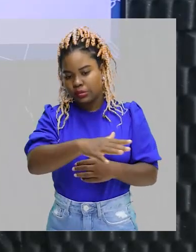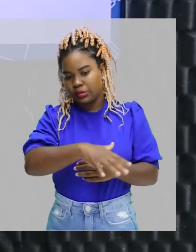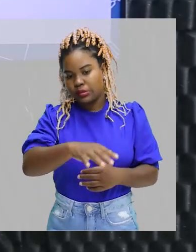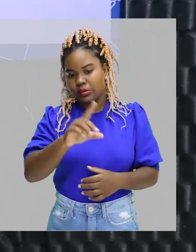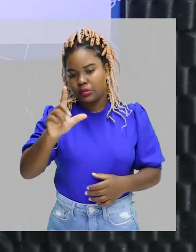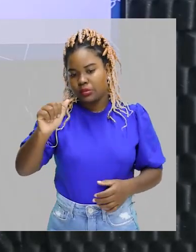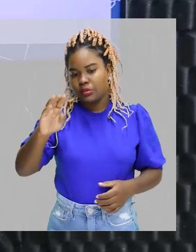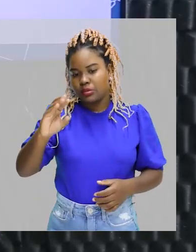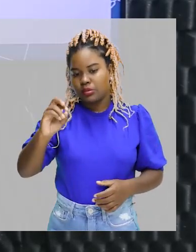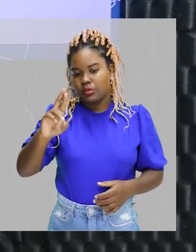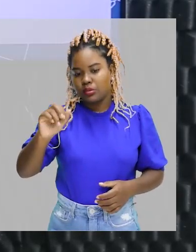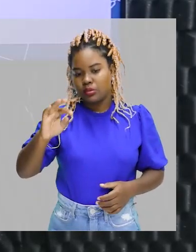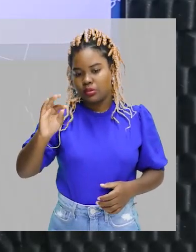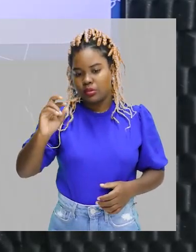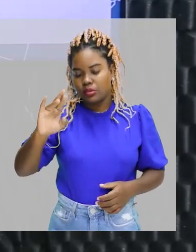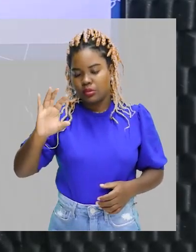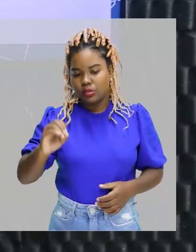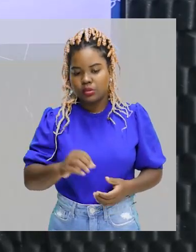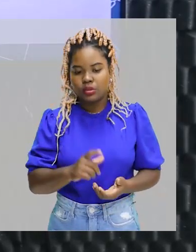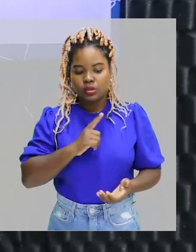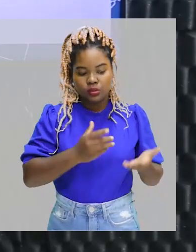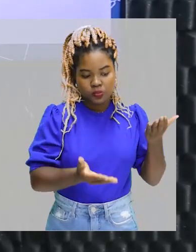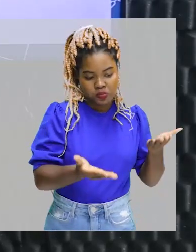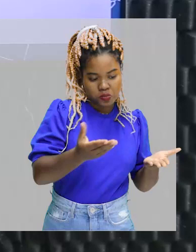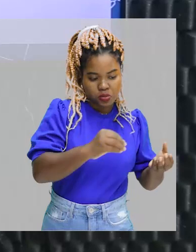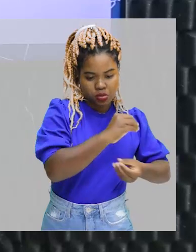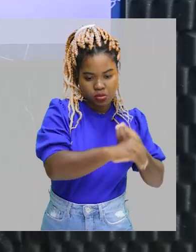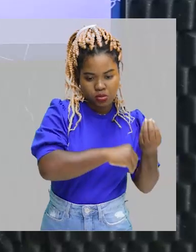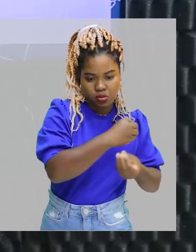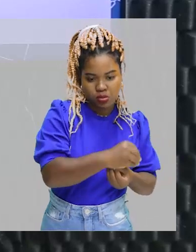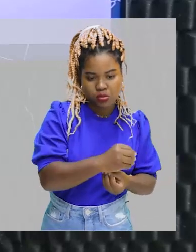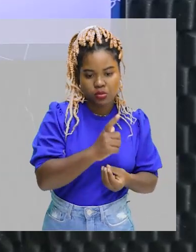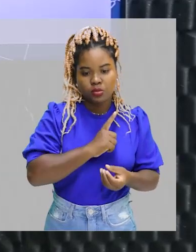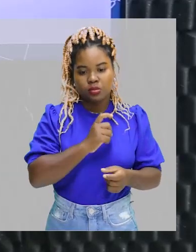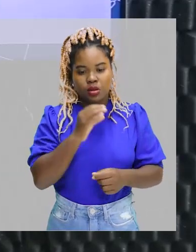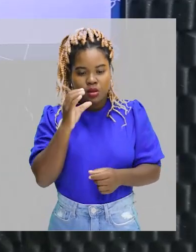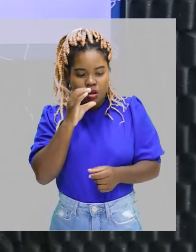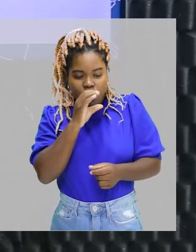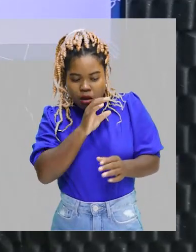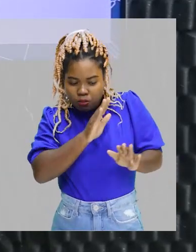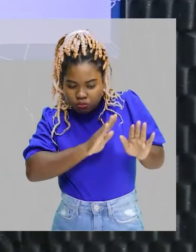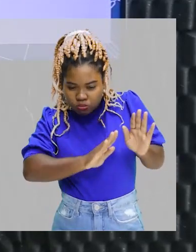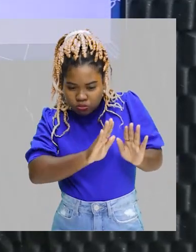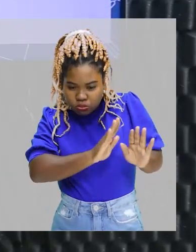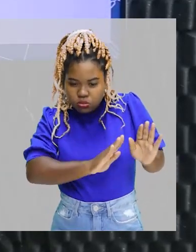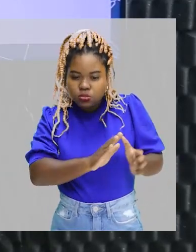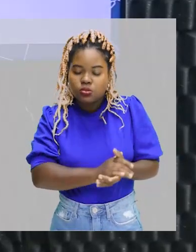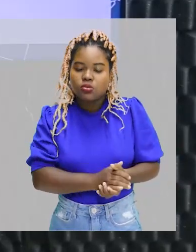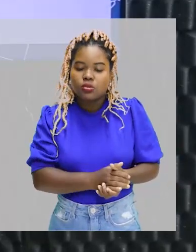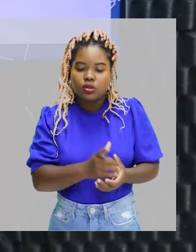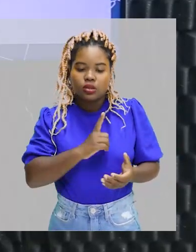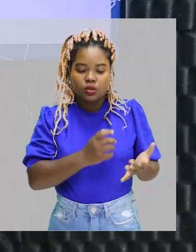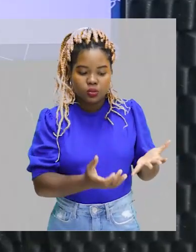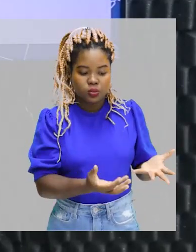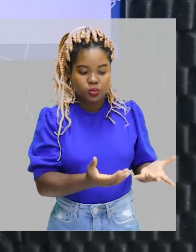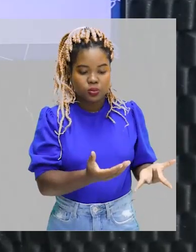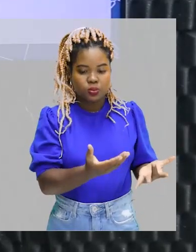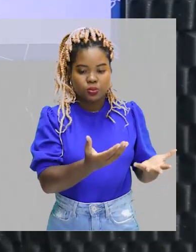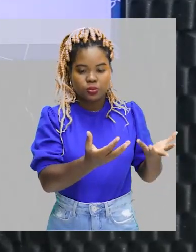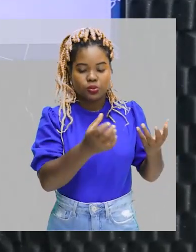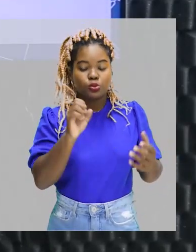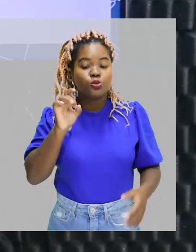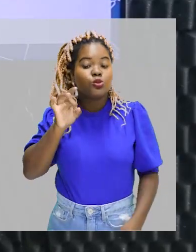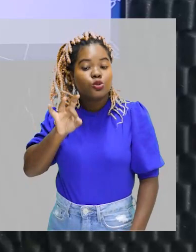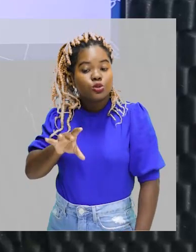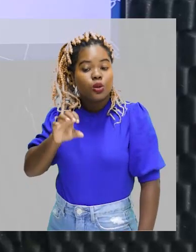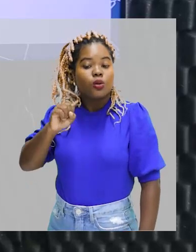uma solução por meio de um aquecimento cuidadoso, de modo a evaporar apenas o